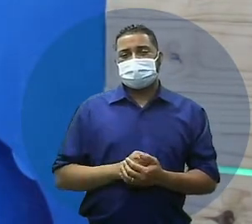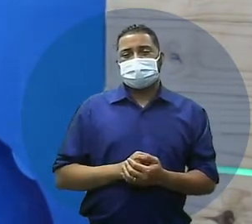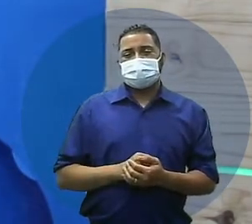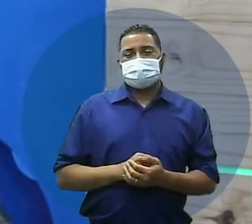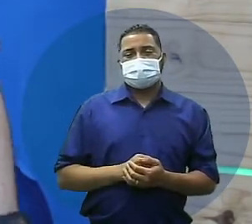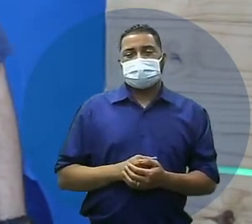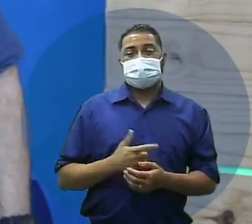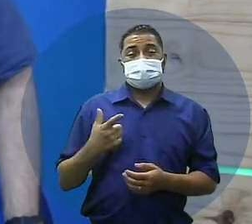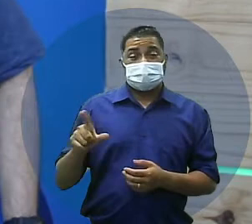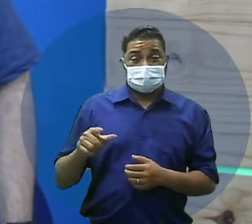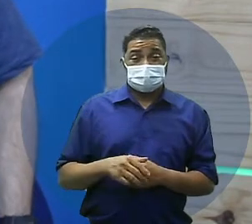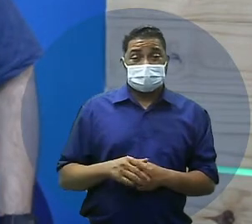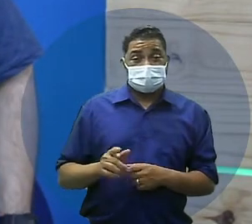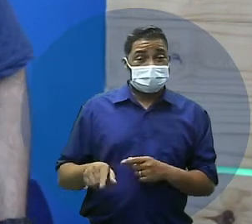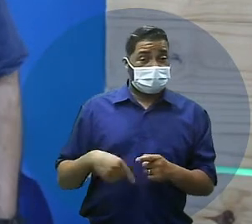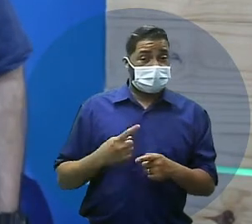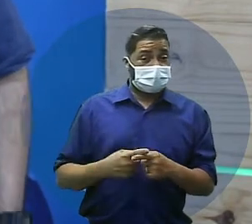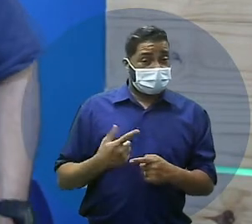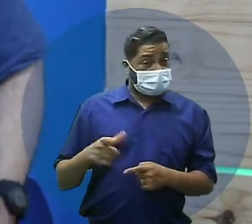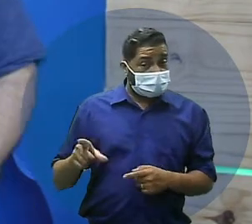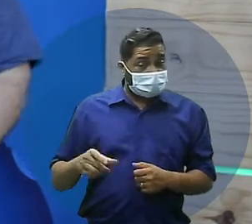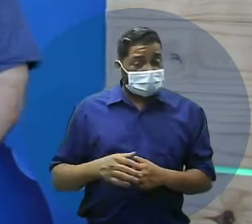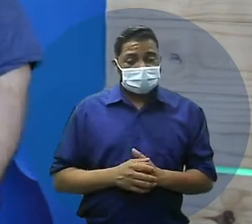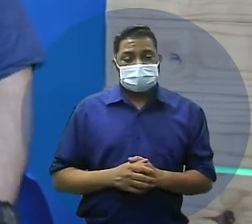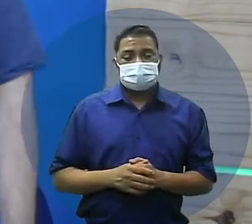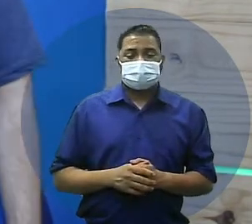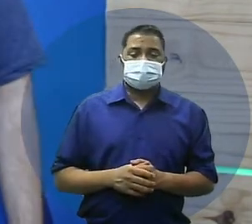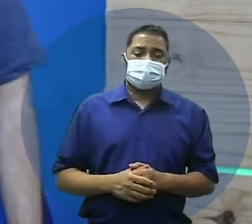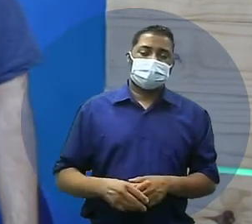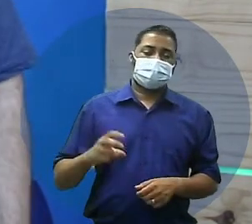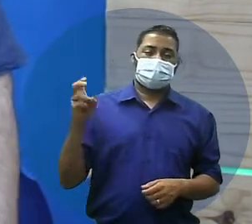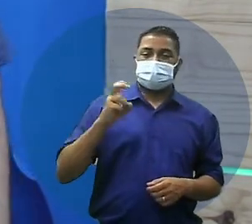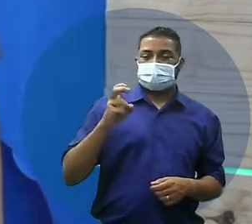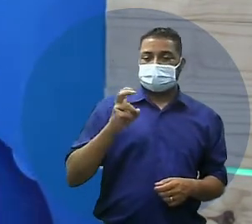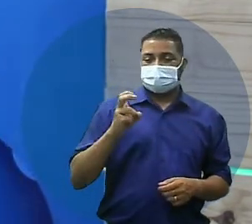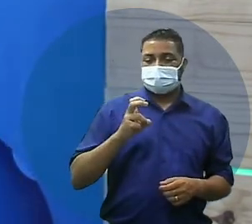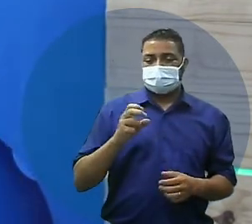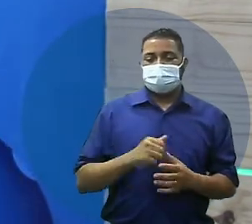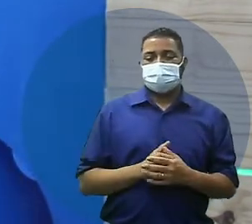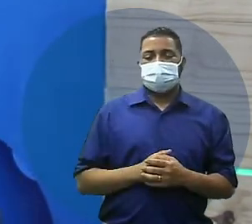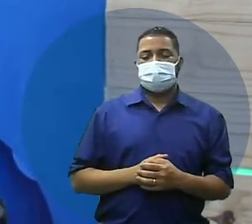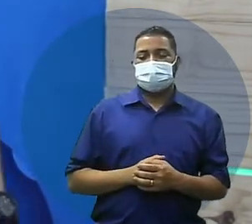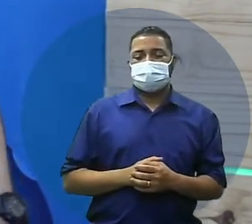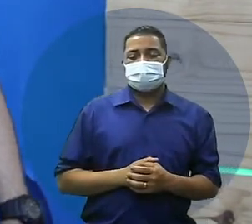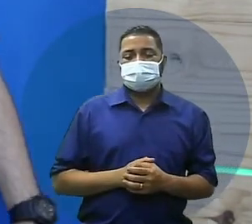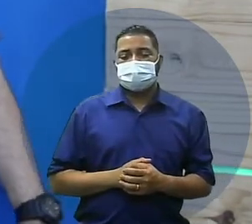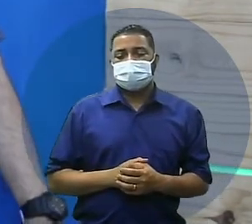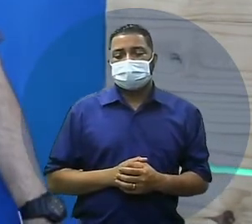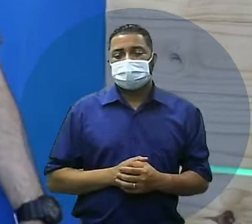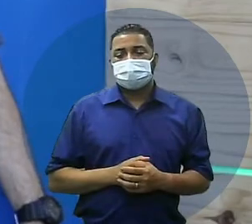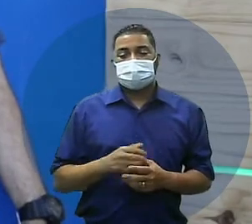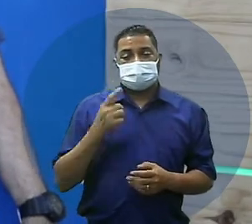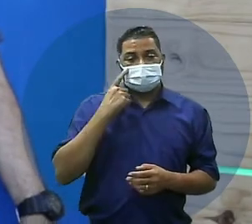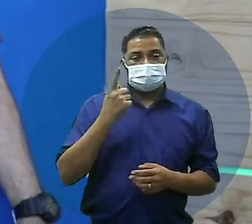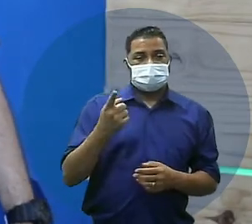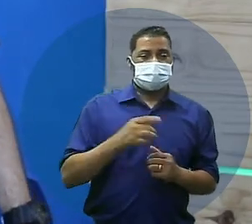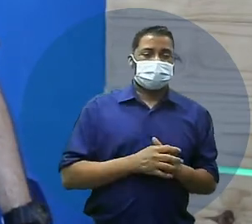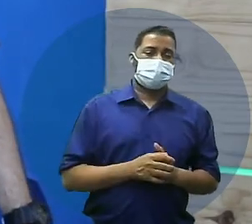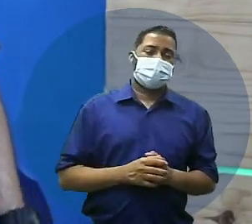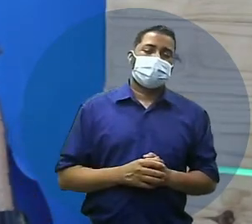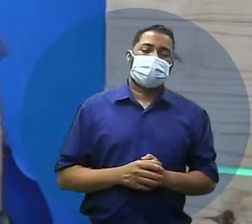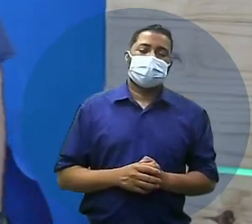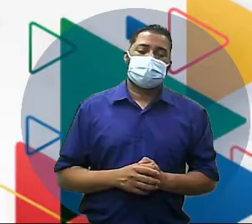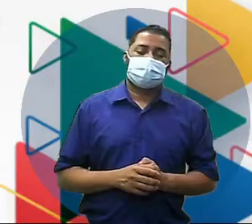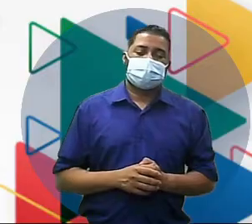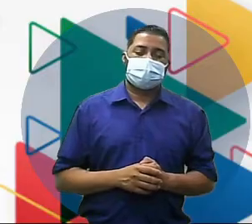Vamos para mais uma? Vamos para mais uma? Partiu? Quinta questão aí. Vamos lá para a quinta questão. Opa, aliás, não, eu trouxe uma coisa aí. Eu